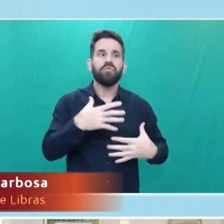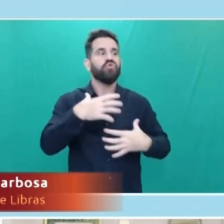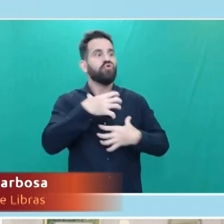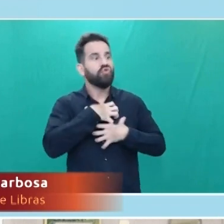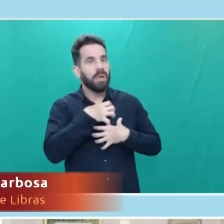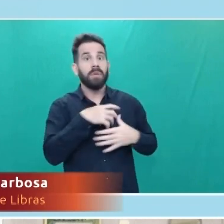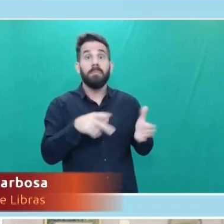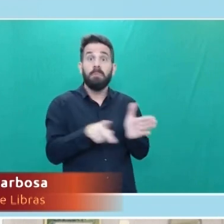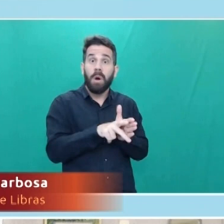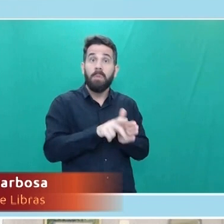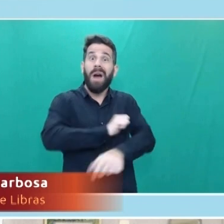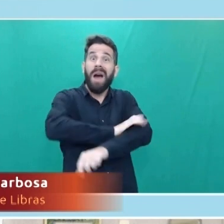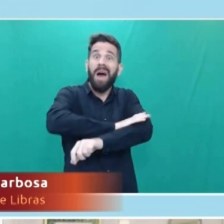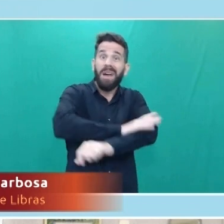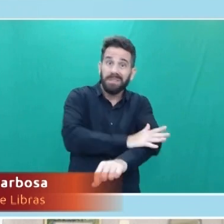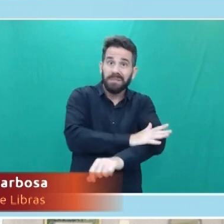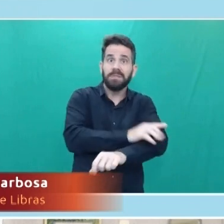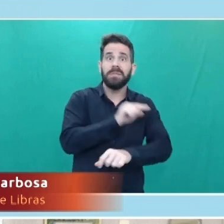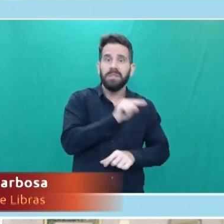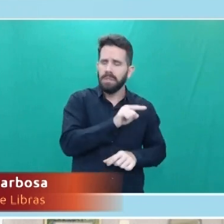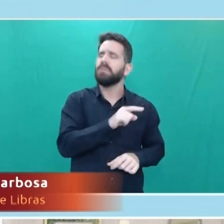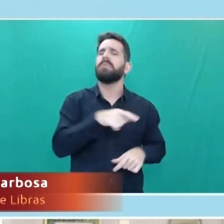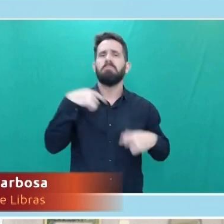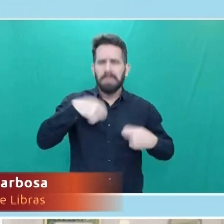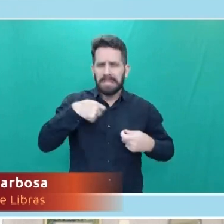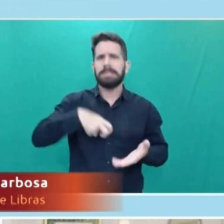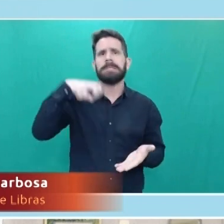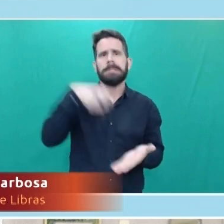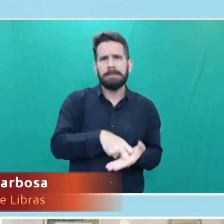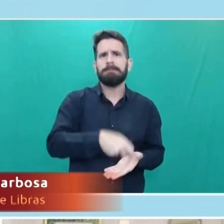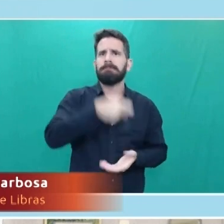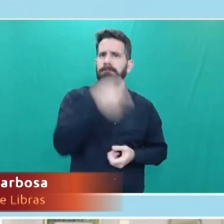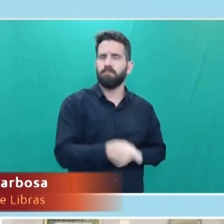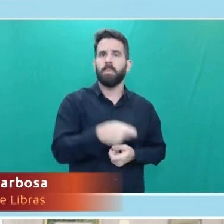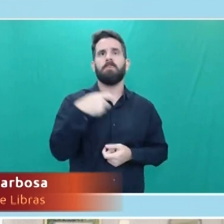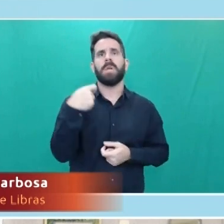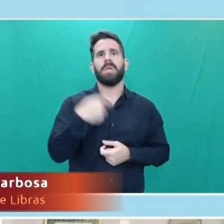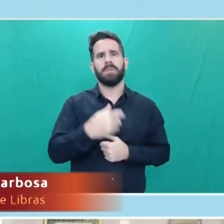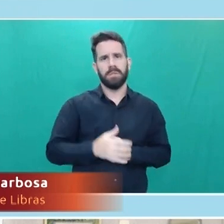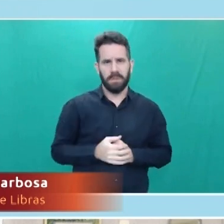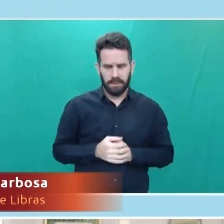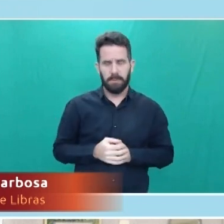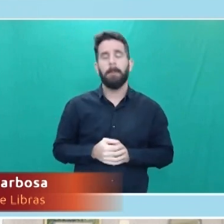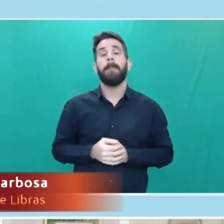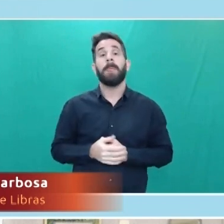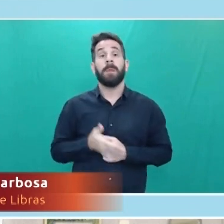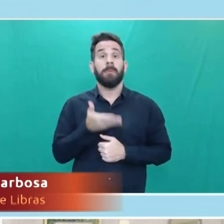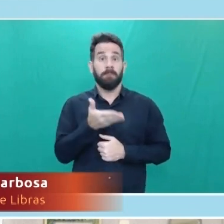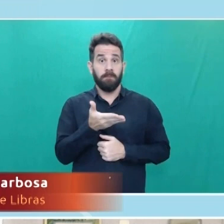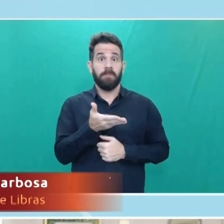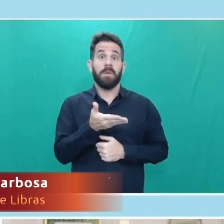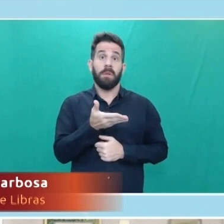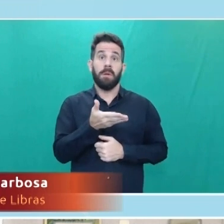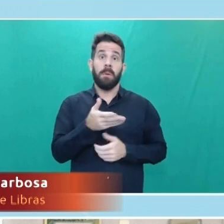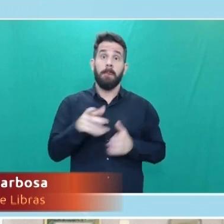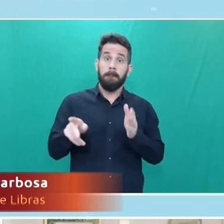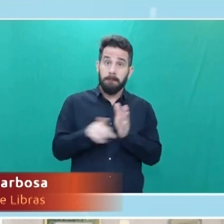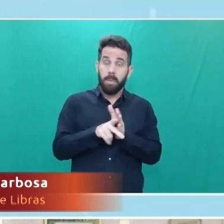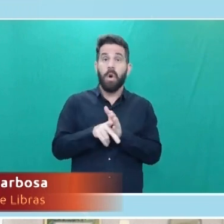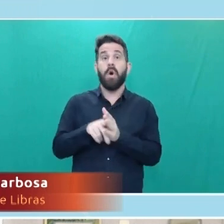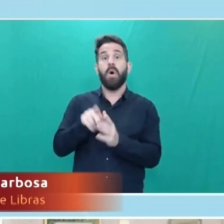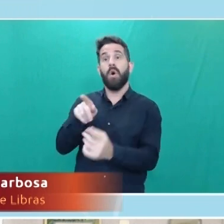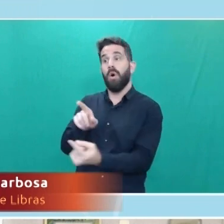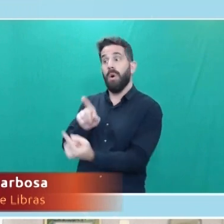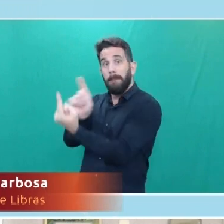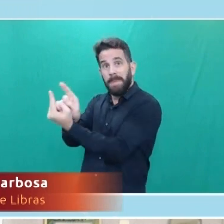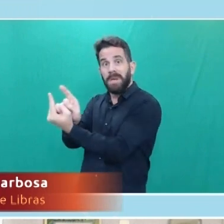cobrança social, no sentido de que injúria, esse ato voltado para uma